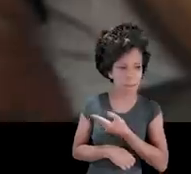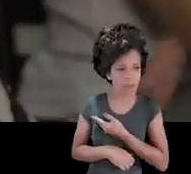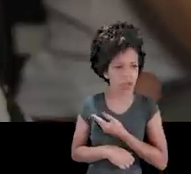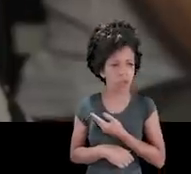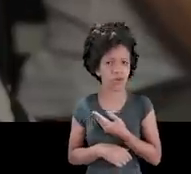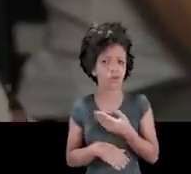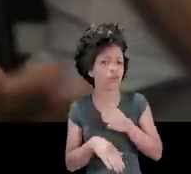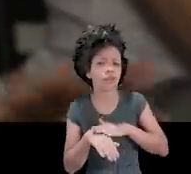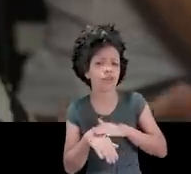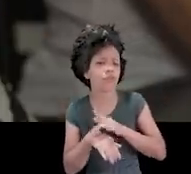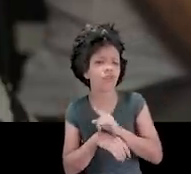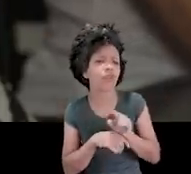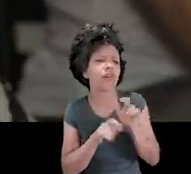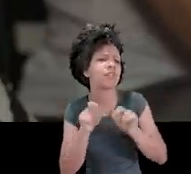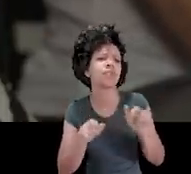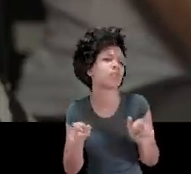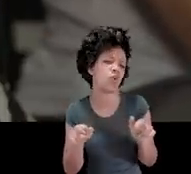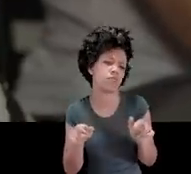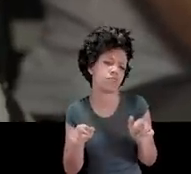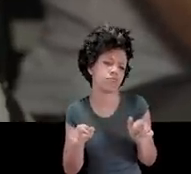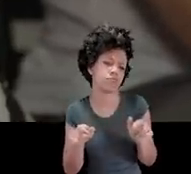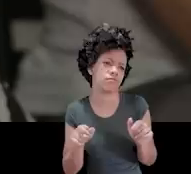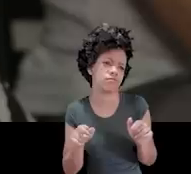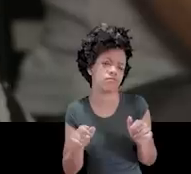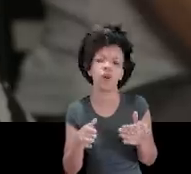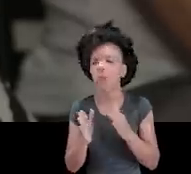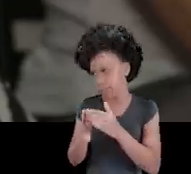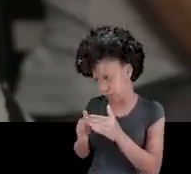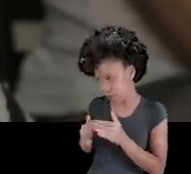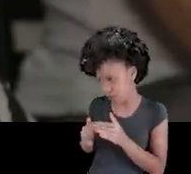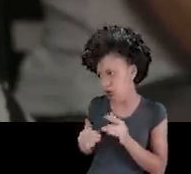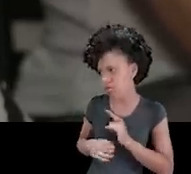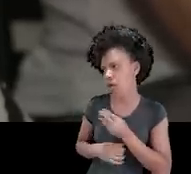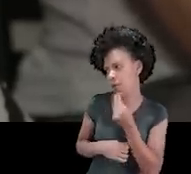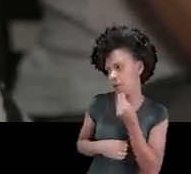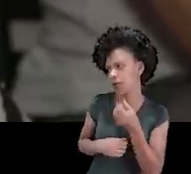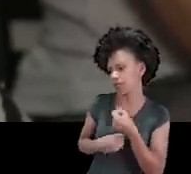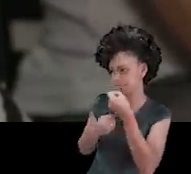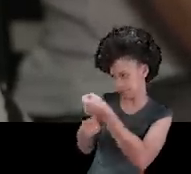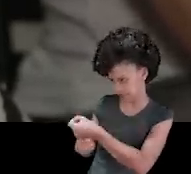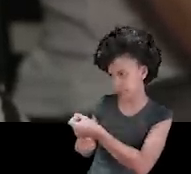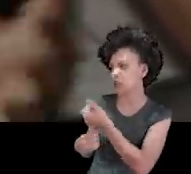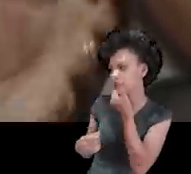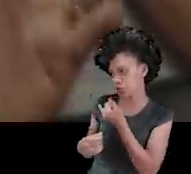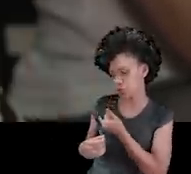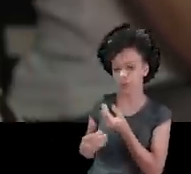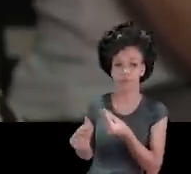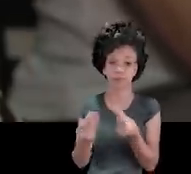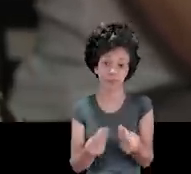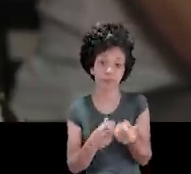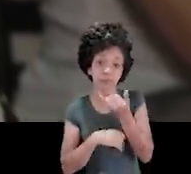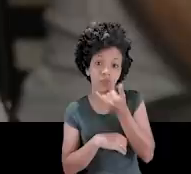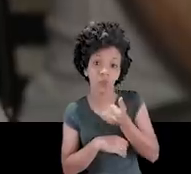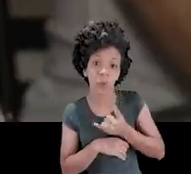se faz com quem quer que seja. Senhor, por favor, tenha a oportunidade de se retratar. Então,